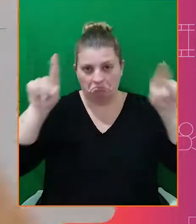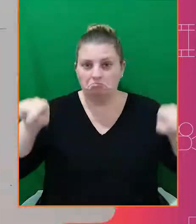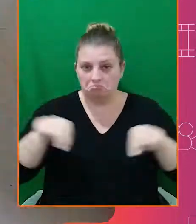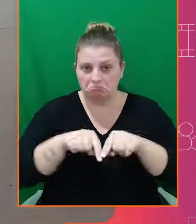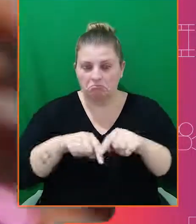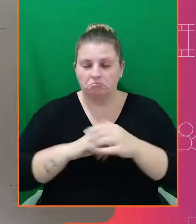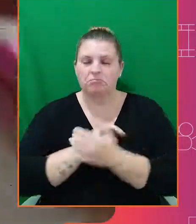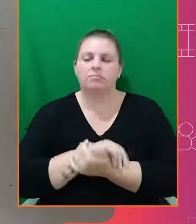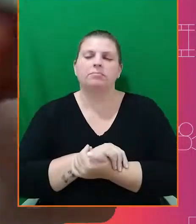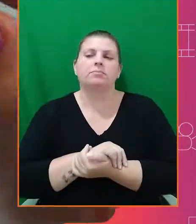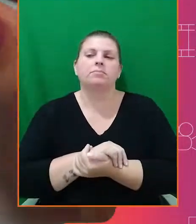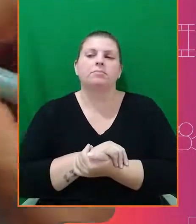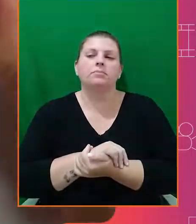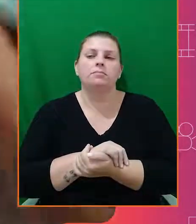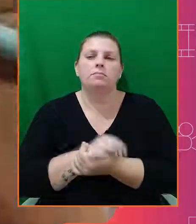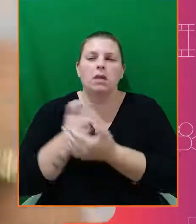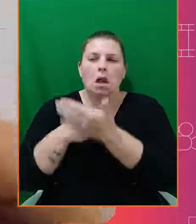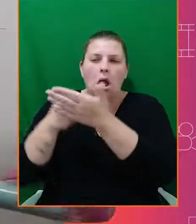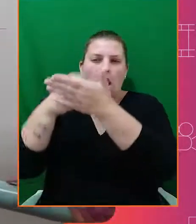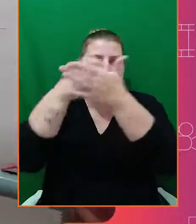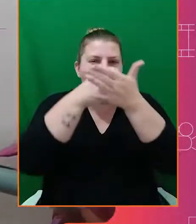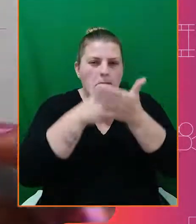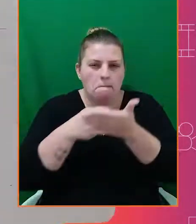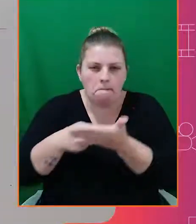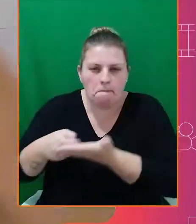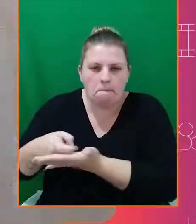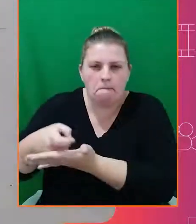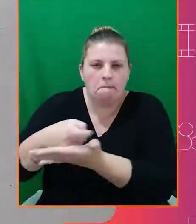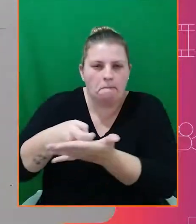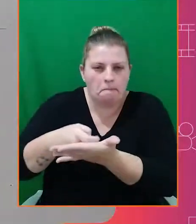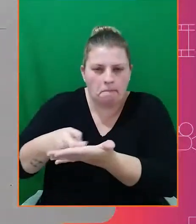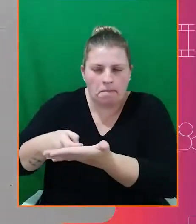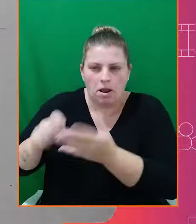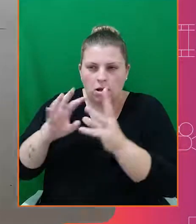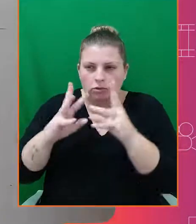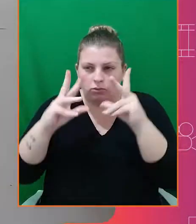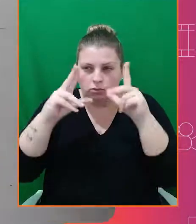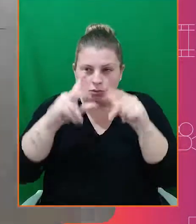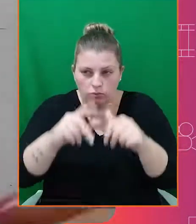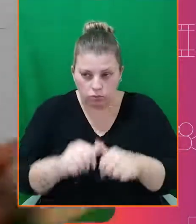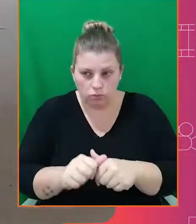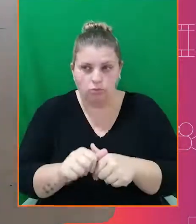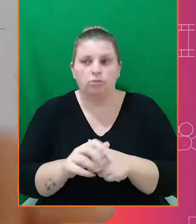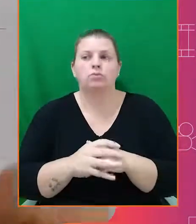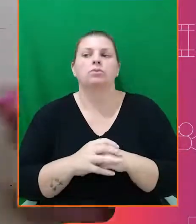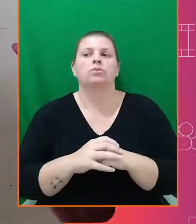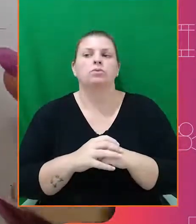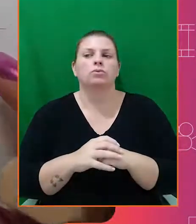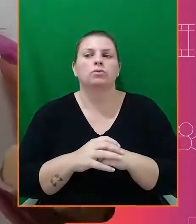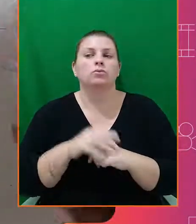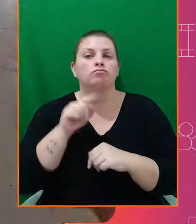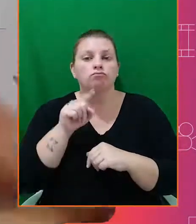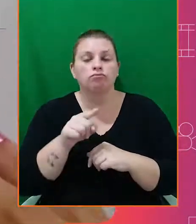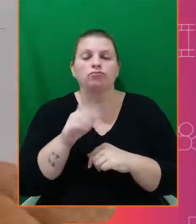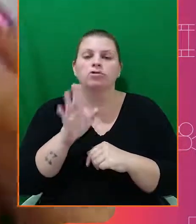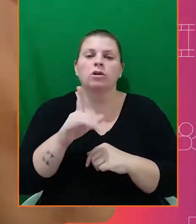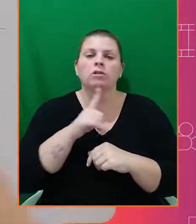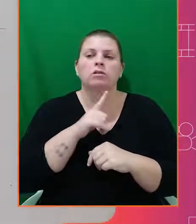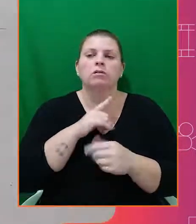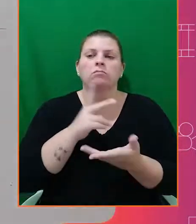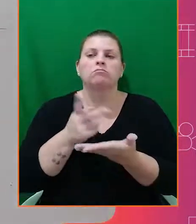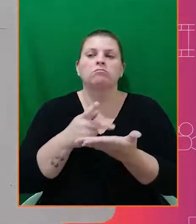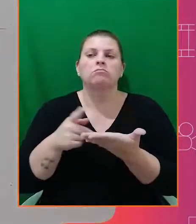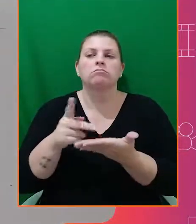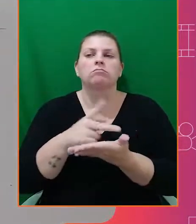apagar todos os excessos e todos os pontos extras, quando você terminar o desenho, você tem